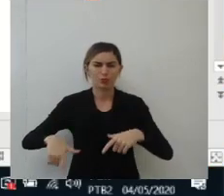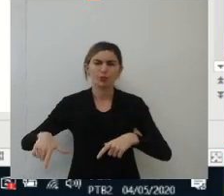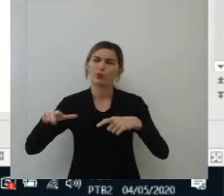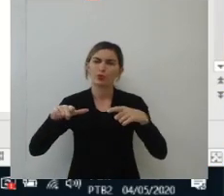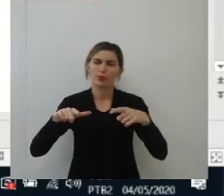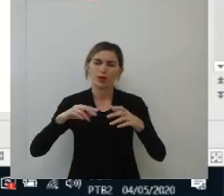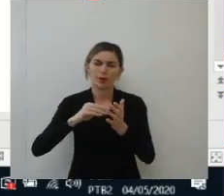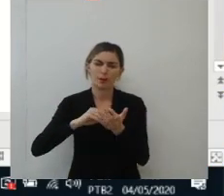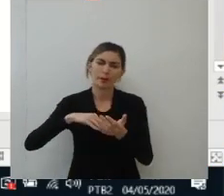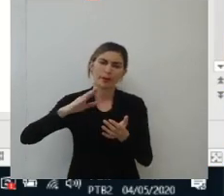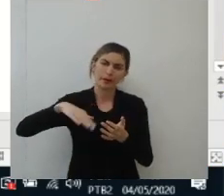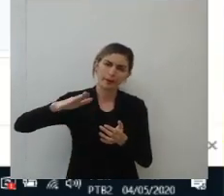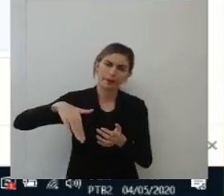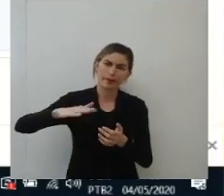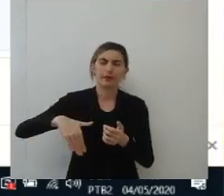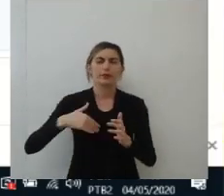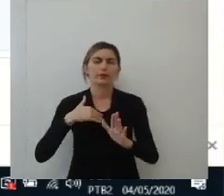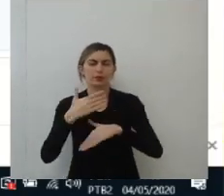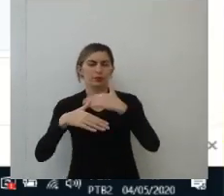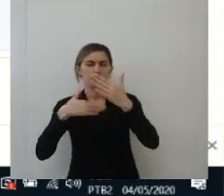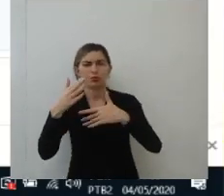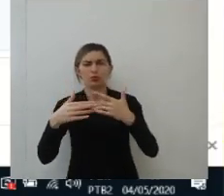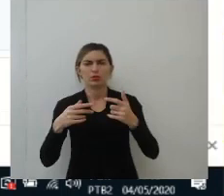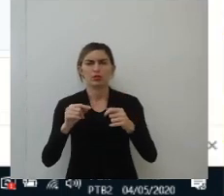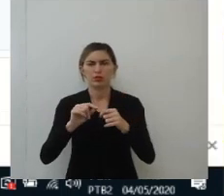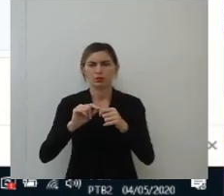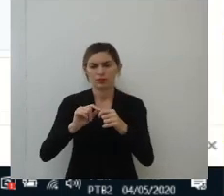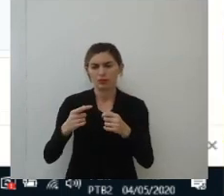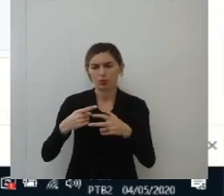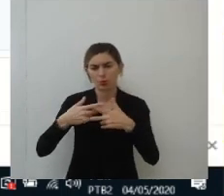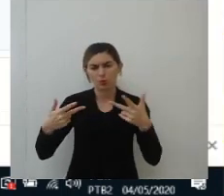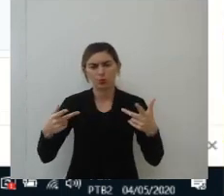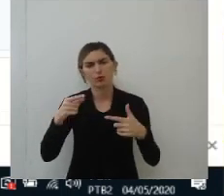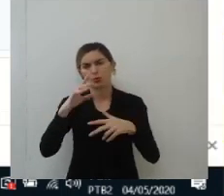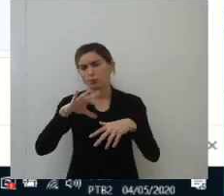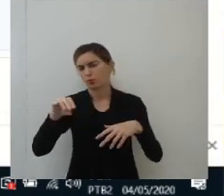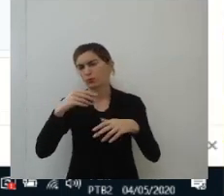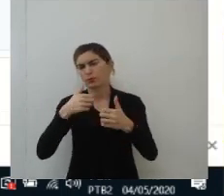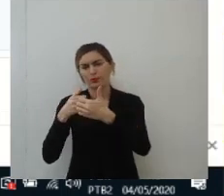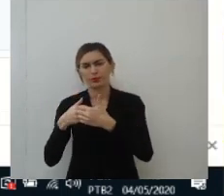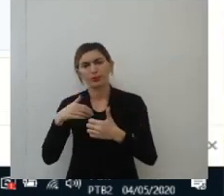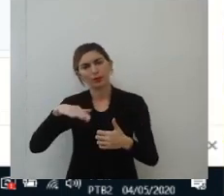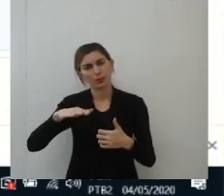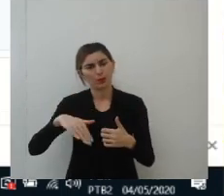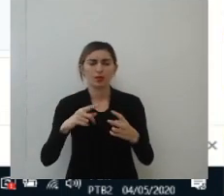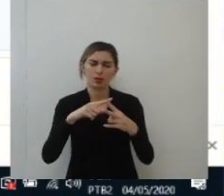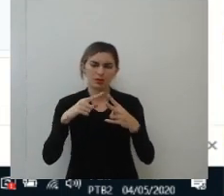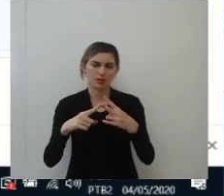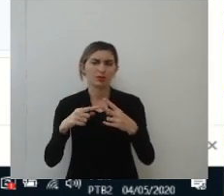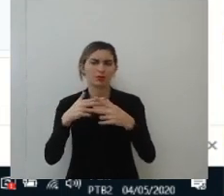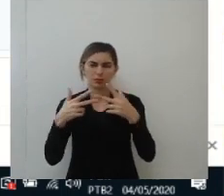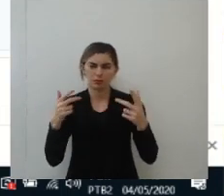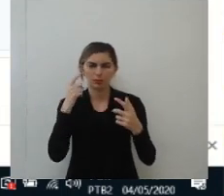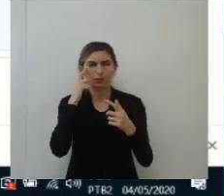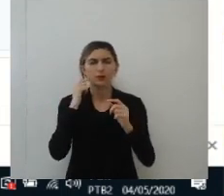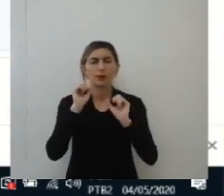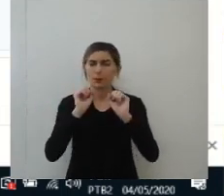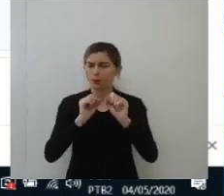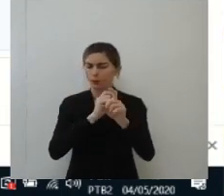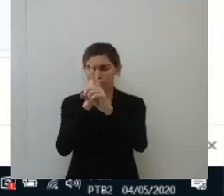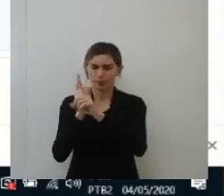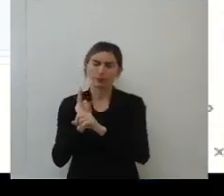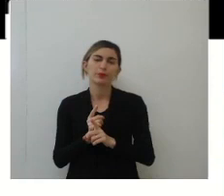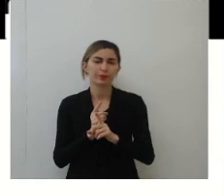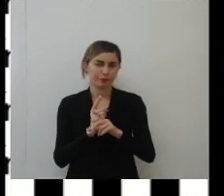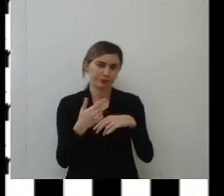sendo mais barato, o processo produtivo também é diferenciado. Então são dois elementos que a gente pode